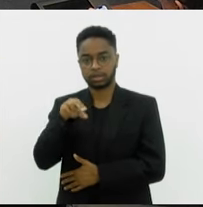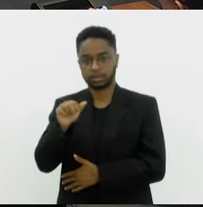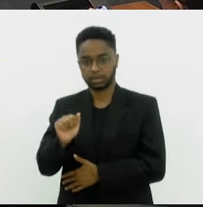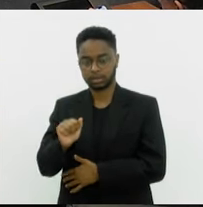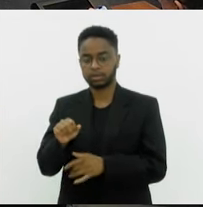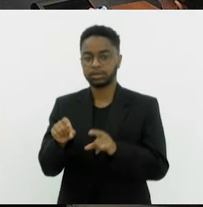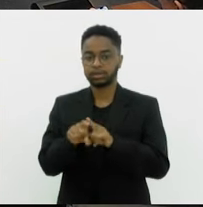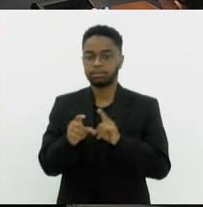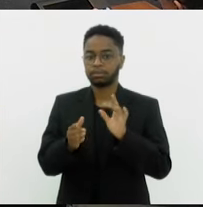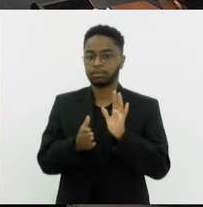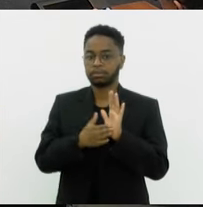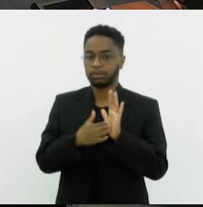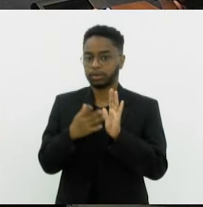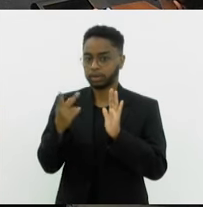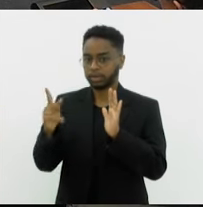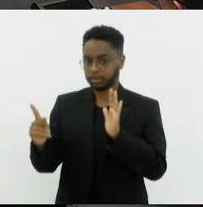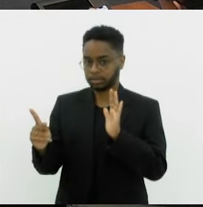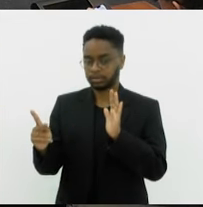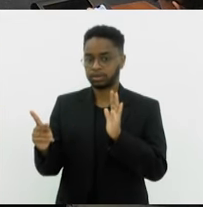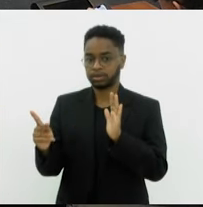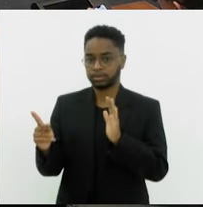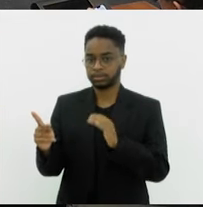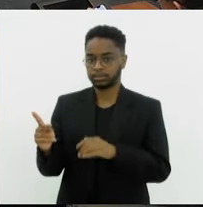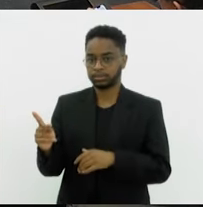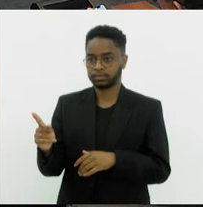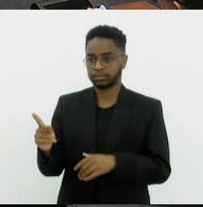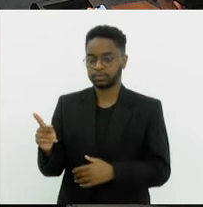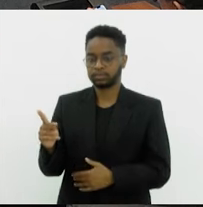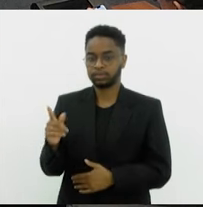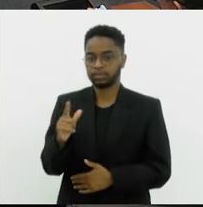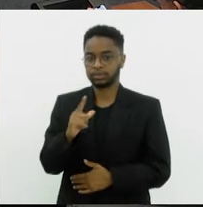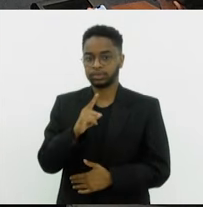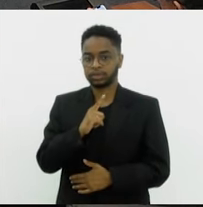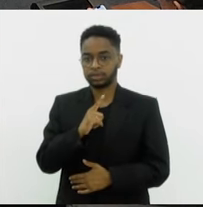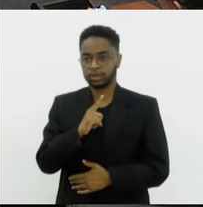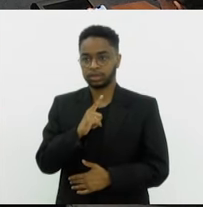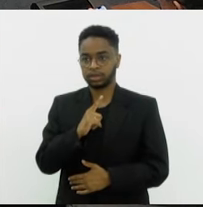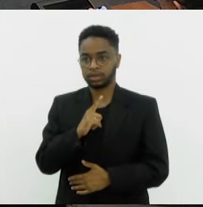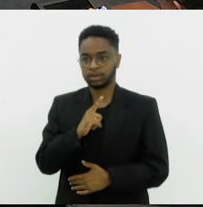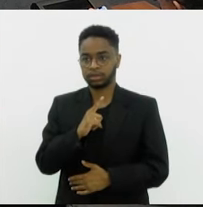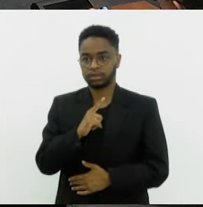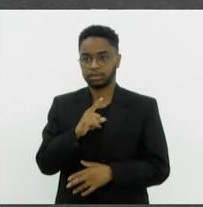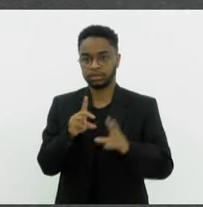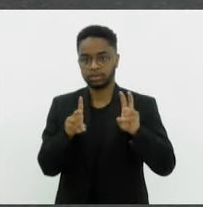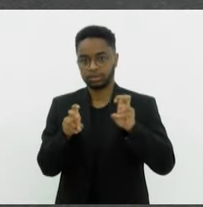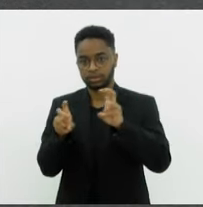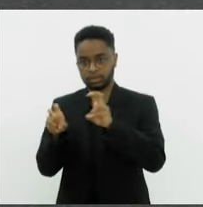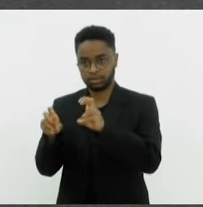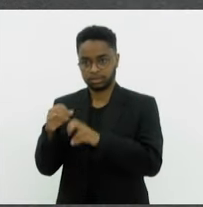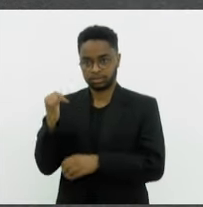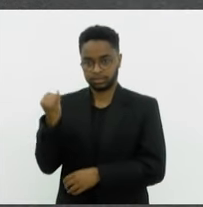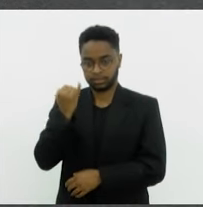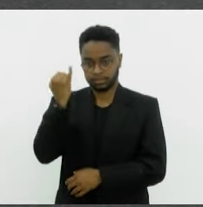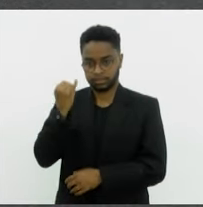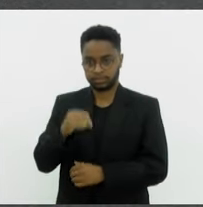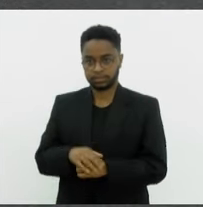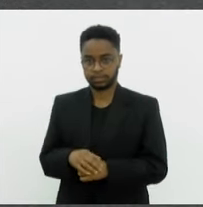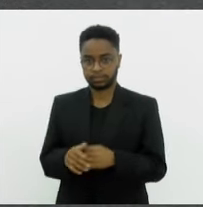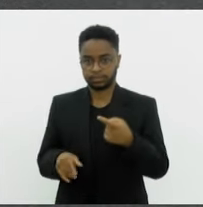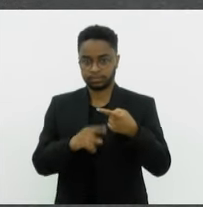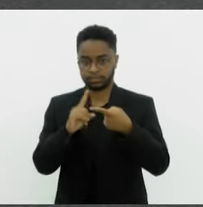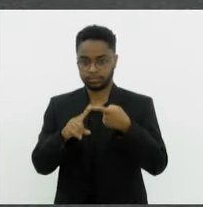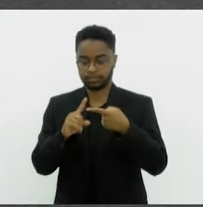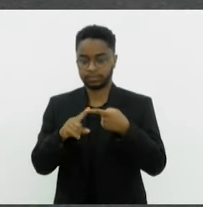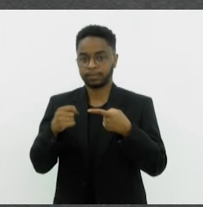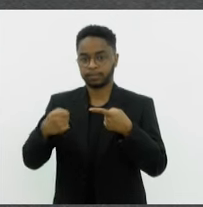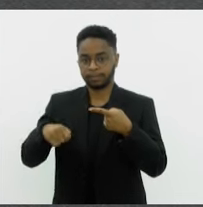a proposição que a colega aqui traz, ela tem algumas questões que são fundamentais. Primeiro, a